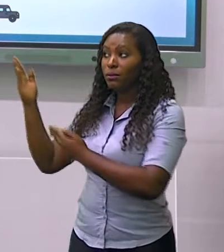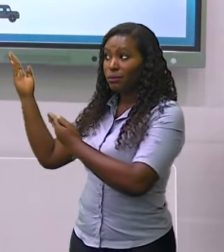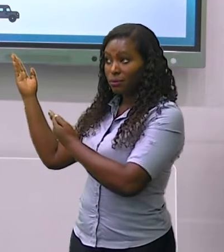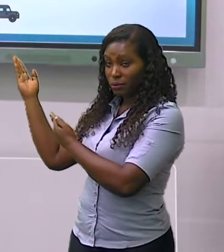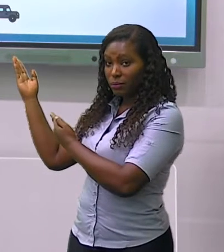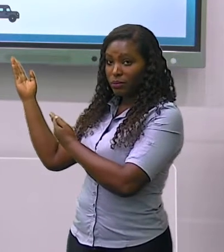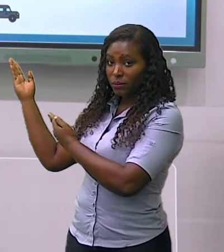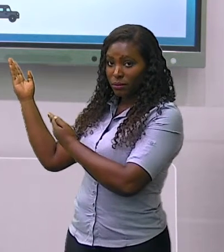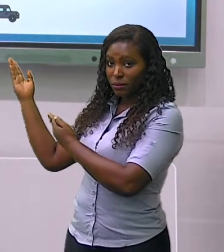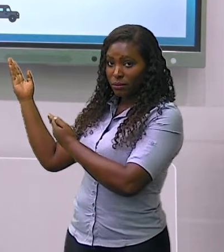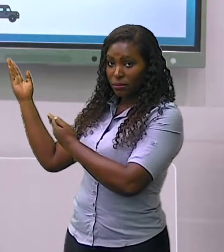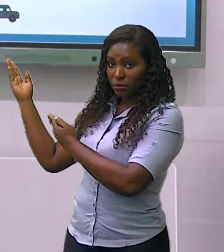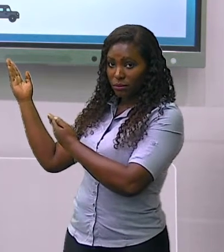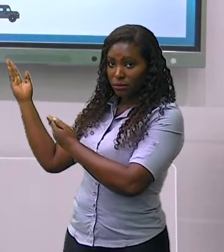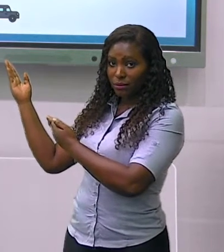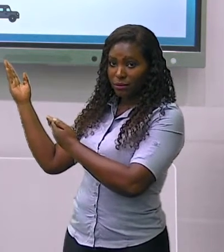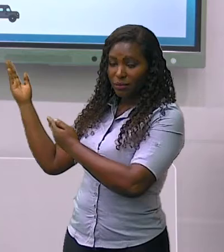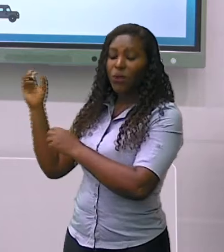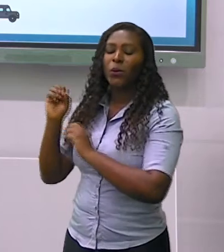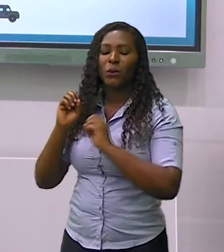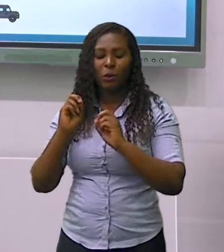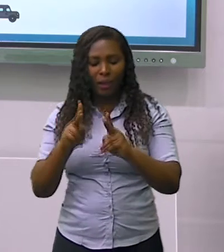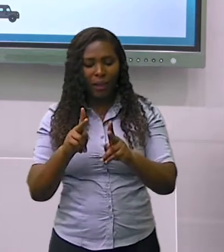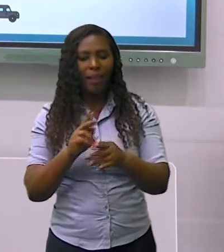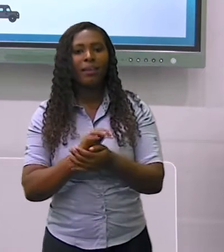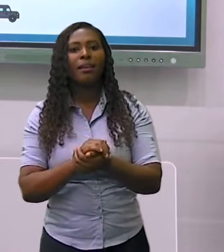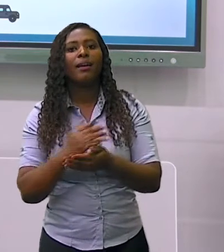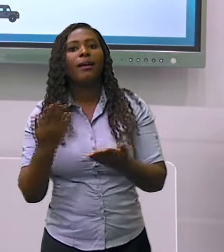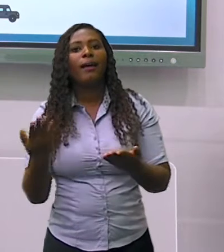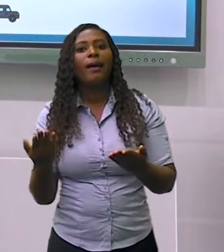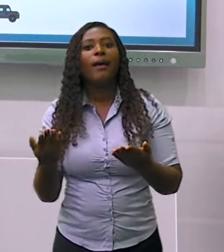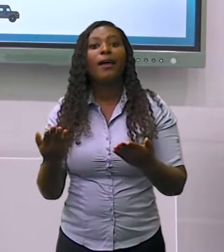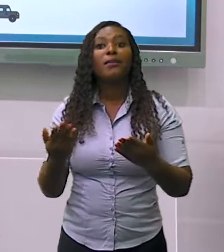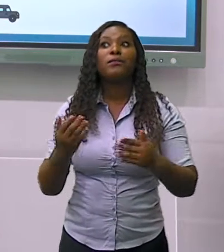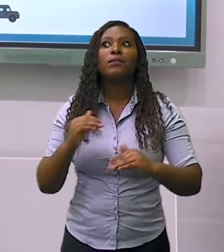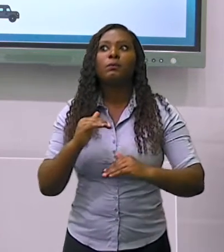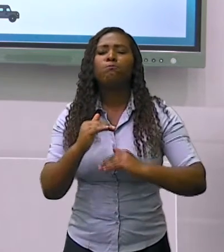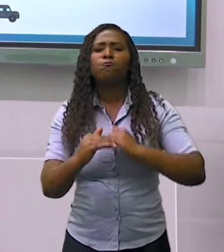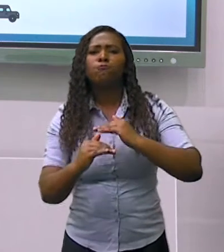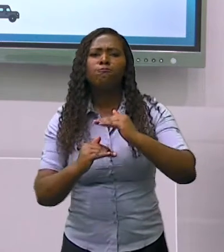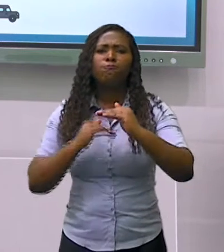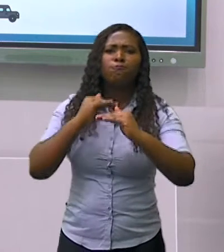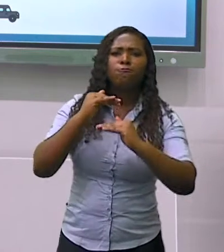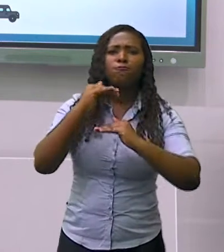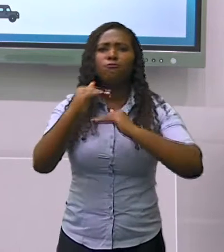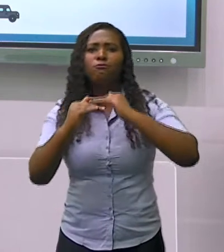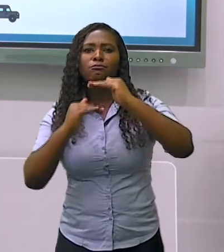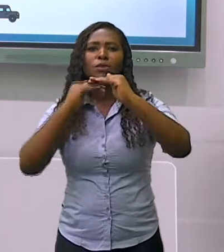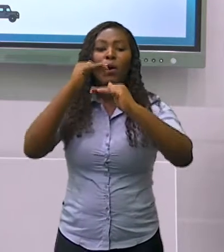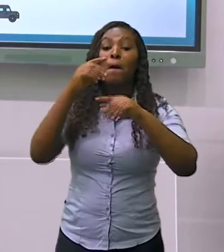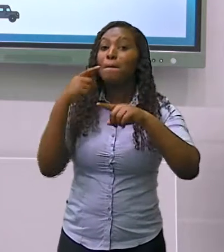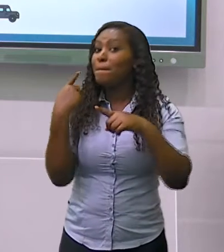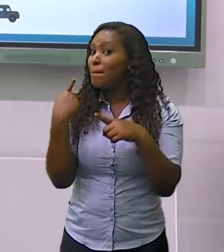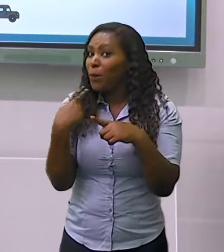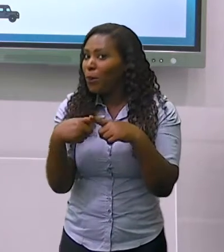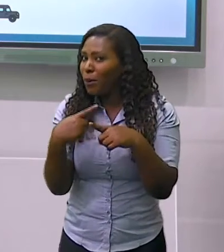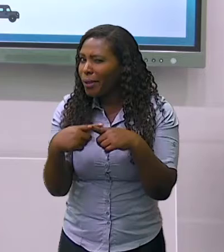foi intensificado diante do aquecimento econômico promovido pelo